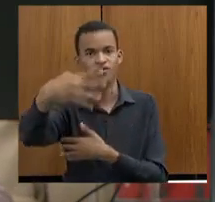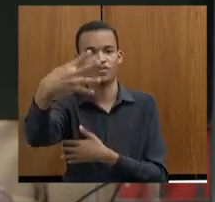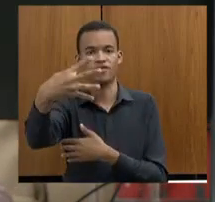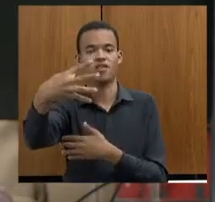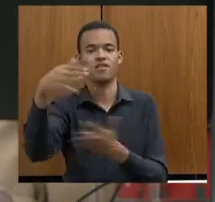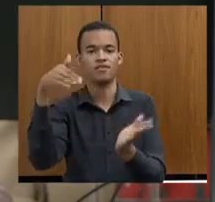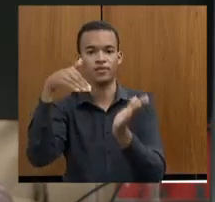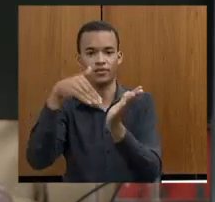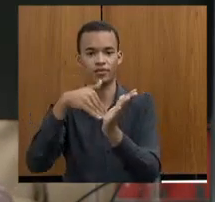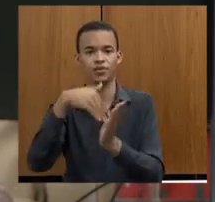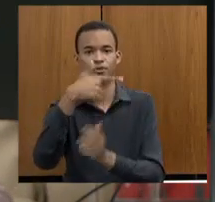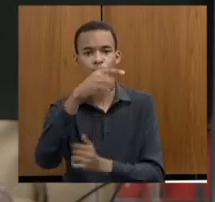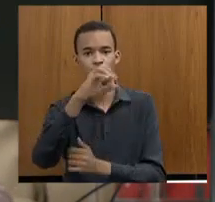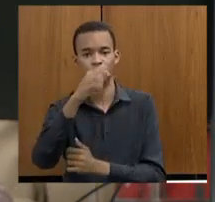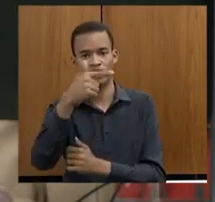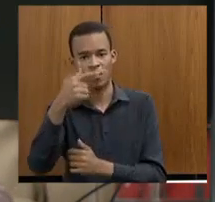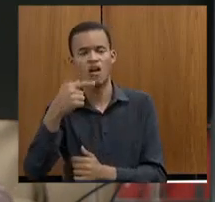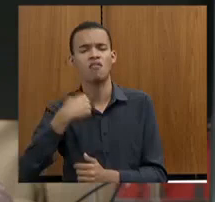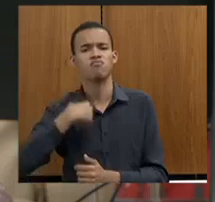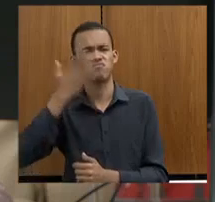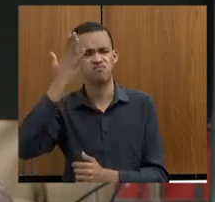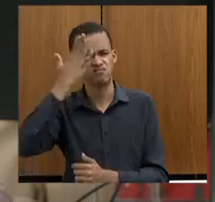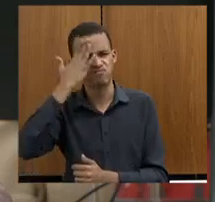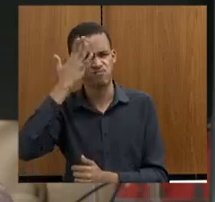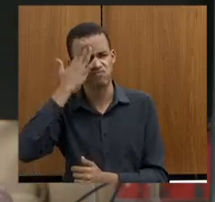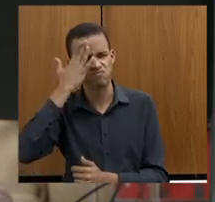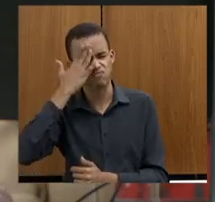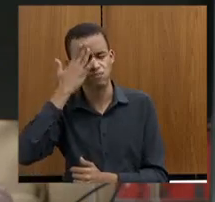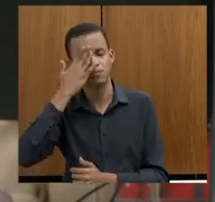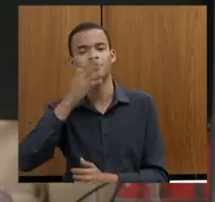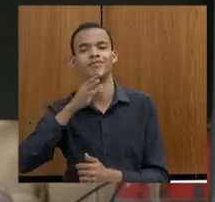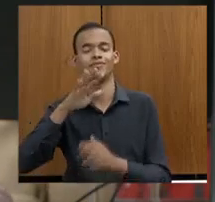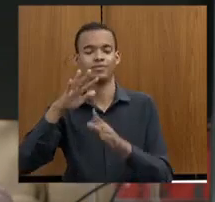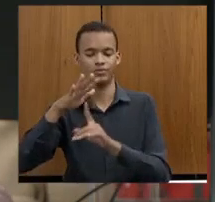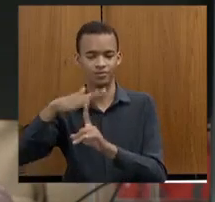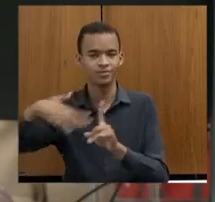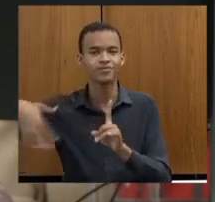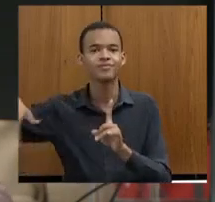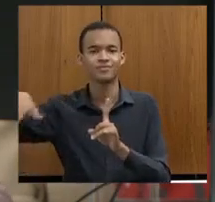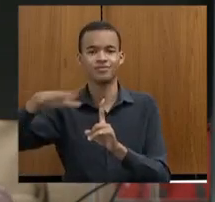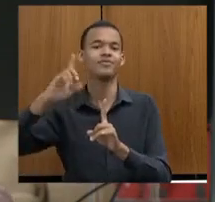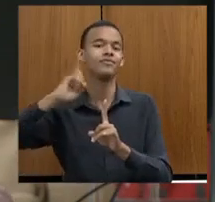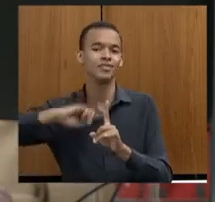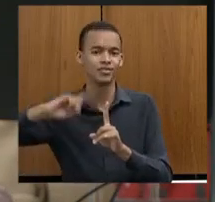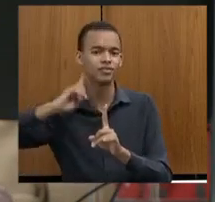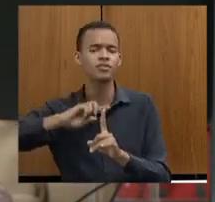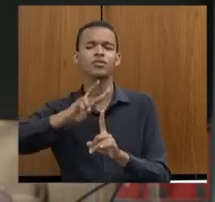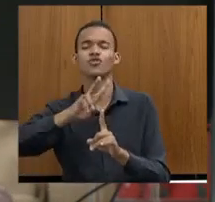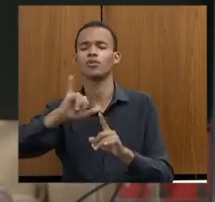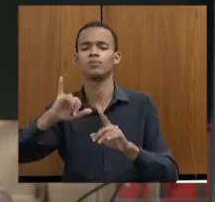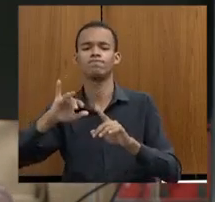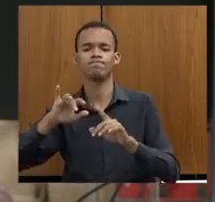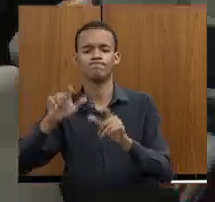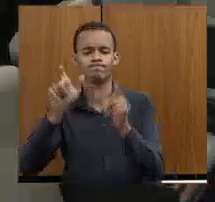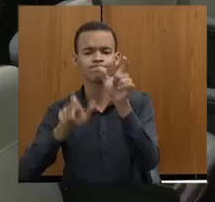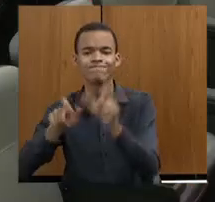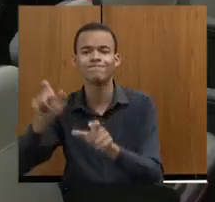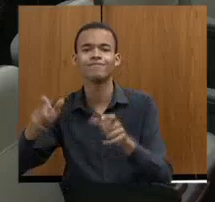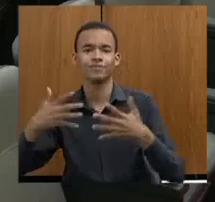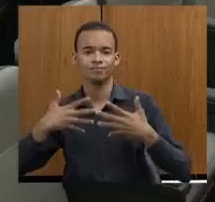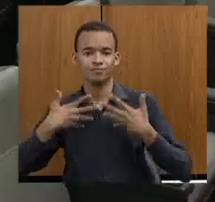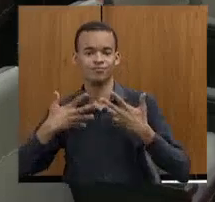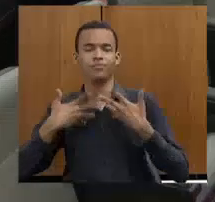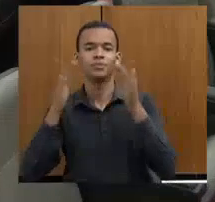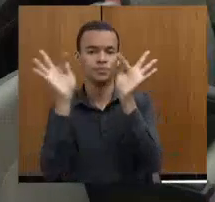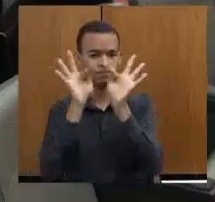para o nosso povo tenho certeza que vocês vão atingir o objetivo de vocês que é justo e quer